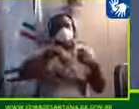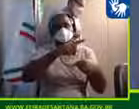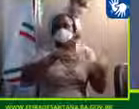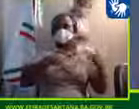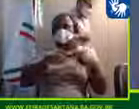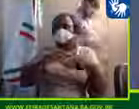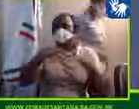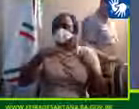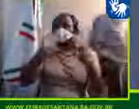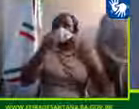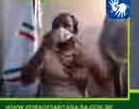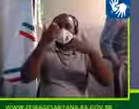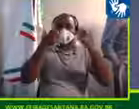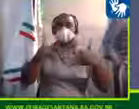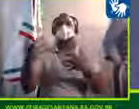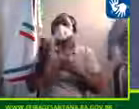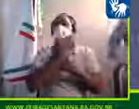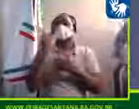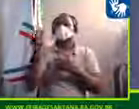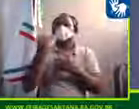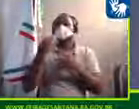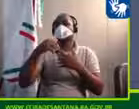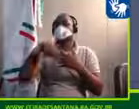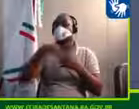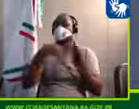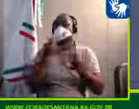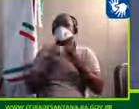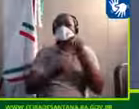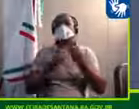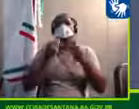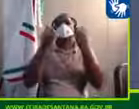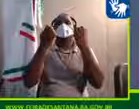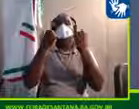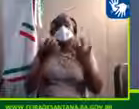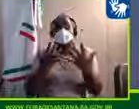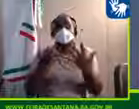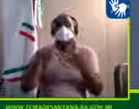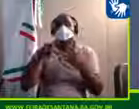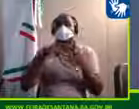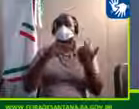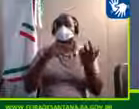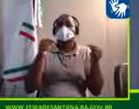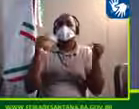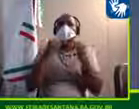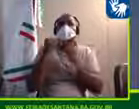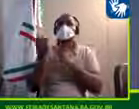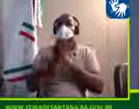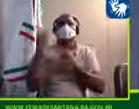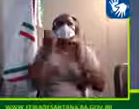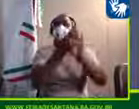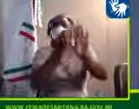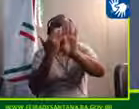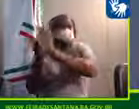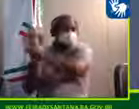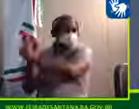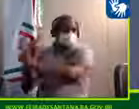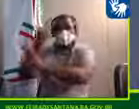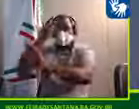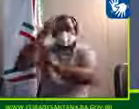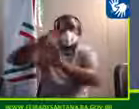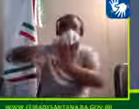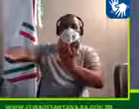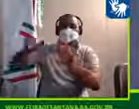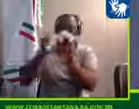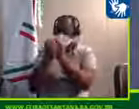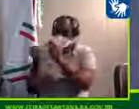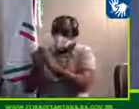aos esclarecimentos necessários. De qualquer forma, a abertura dessas áreas implica em manter distanciamento,